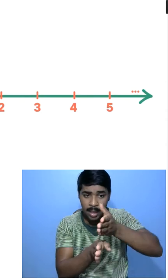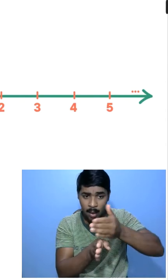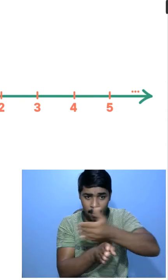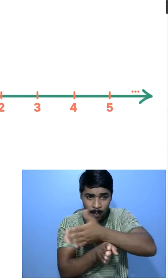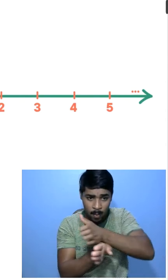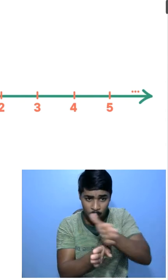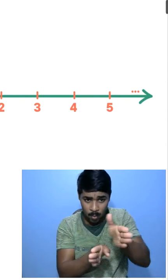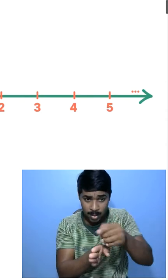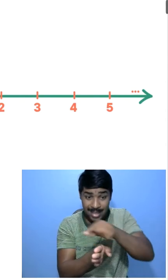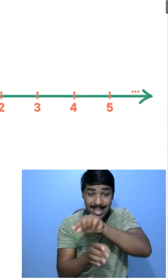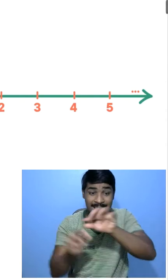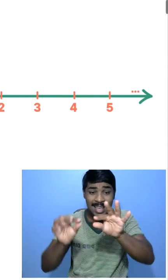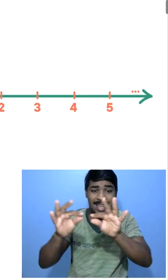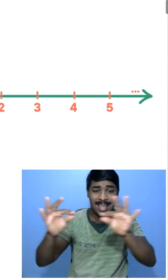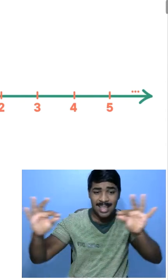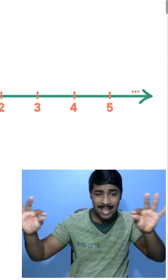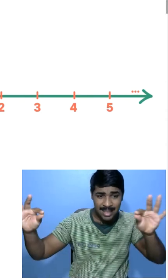real.